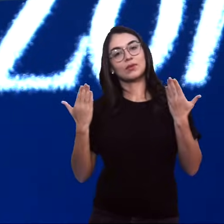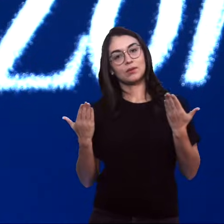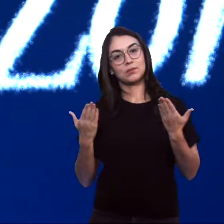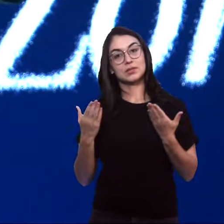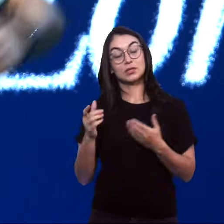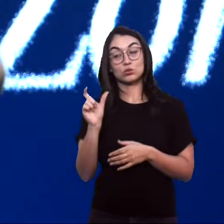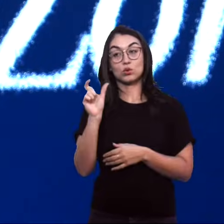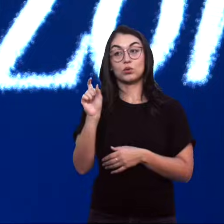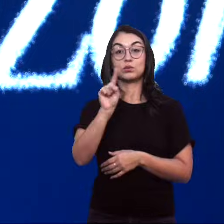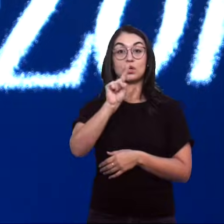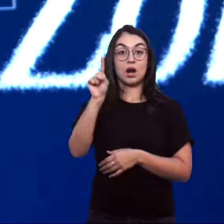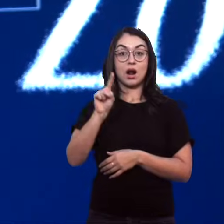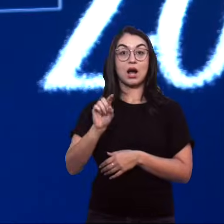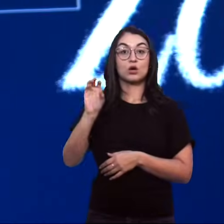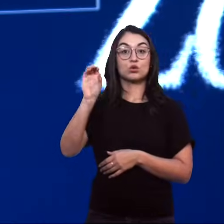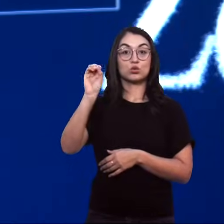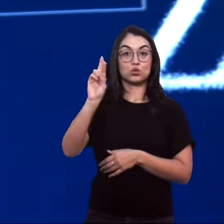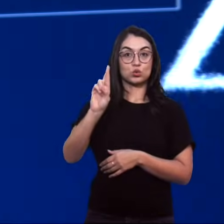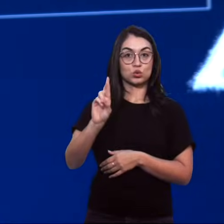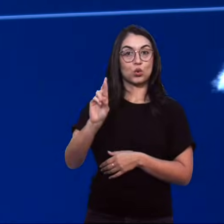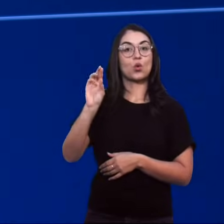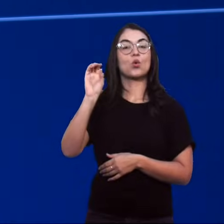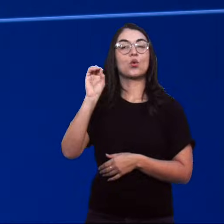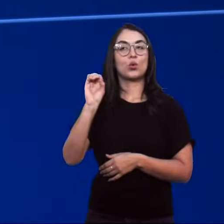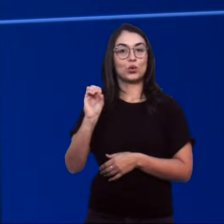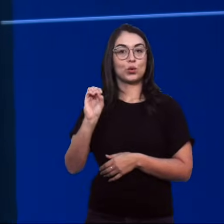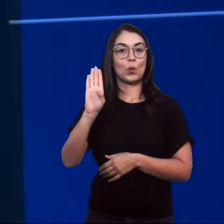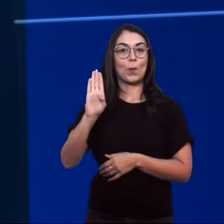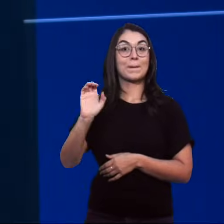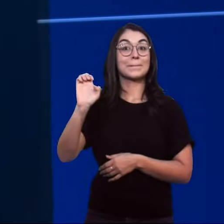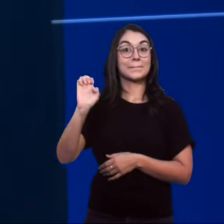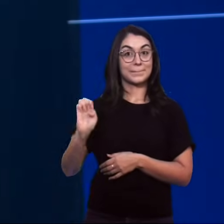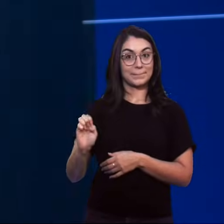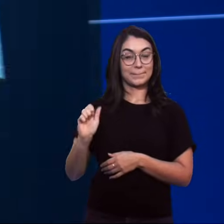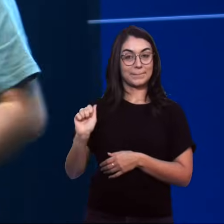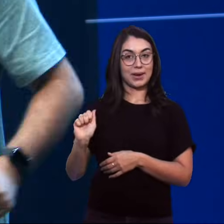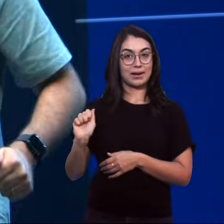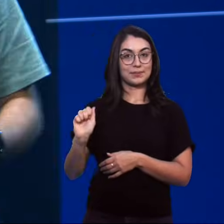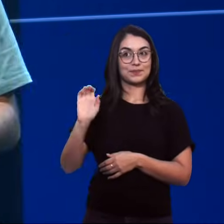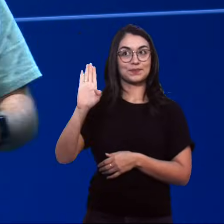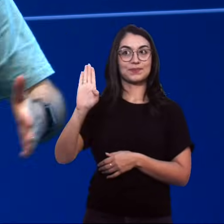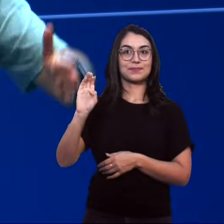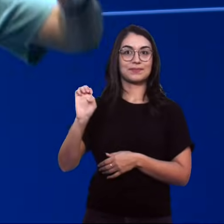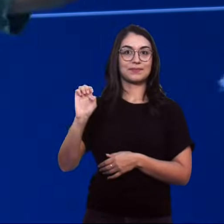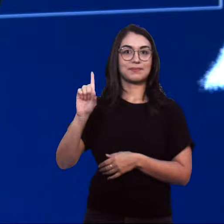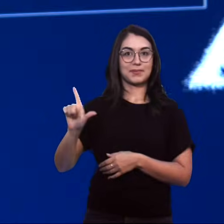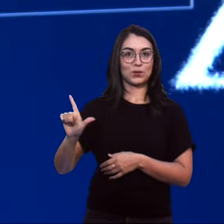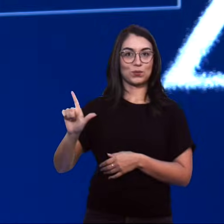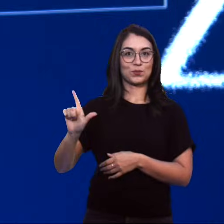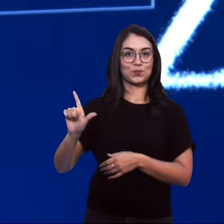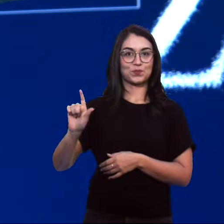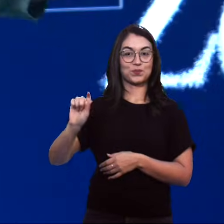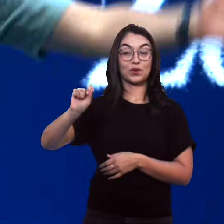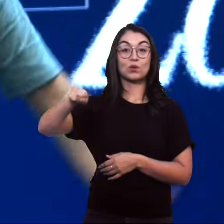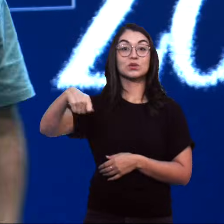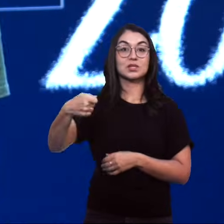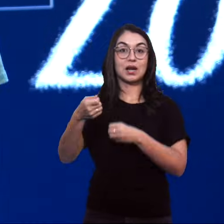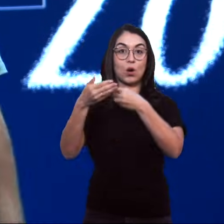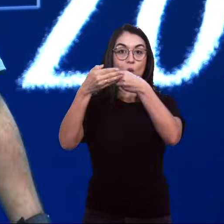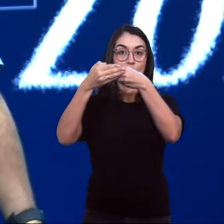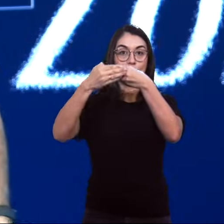Zorobabel. Então Deus dá uma mensagem para Zacarias, todo mundo com nome com Z, para